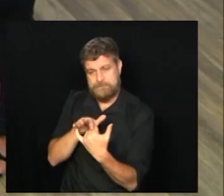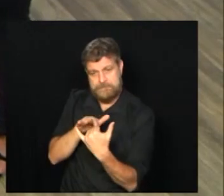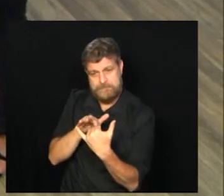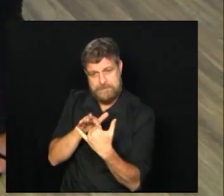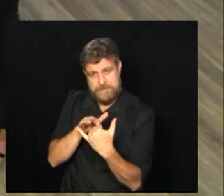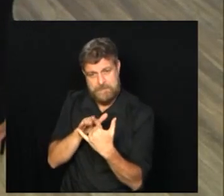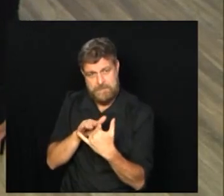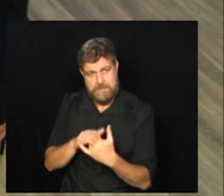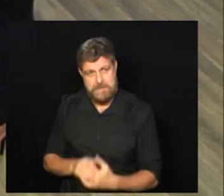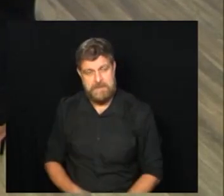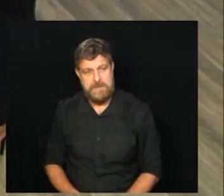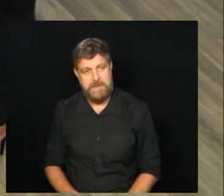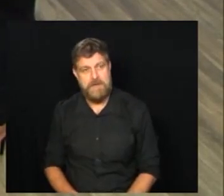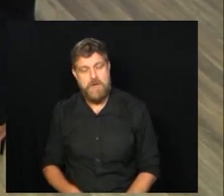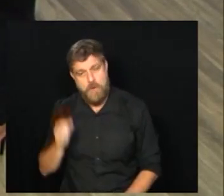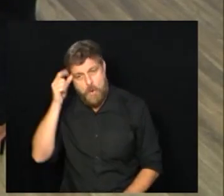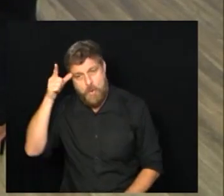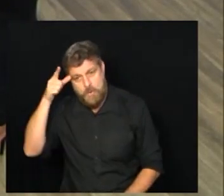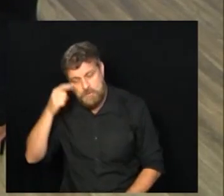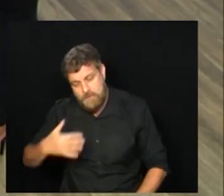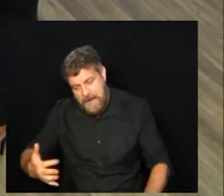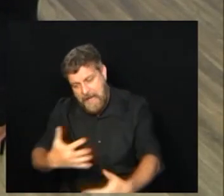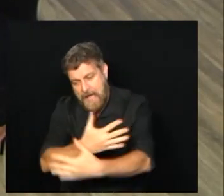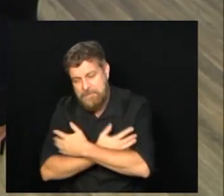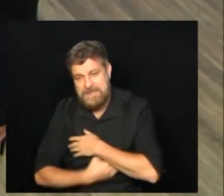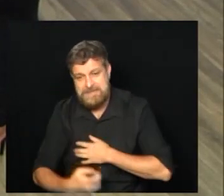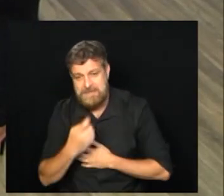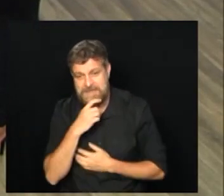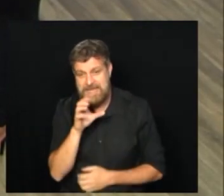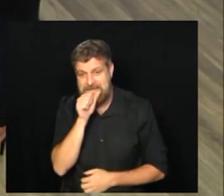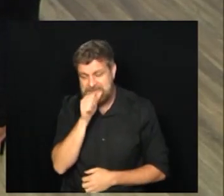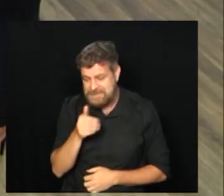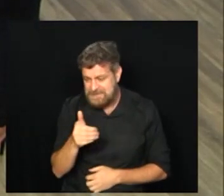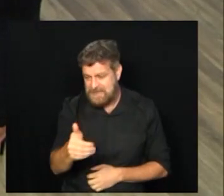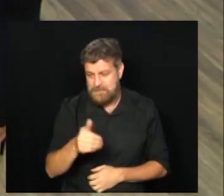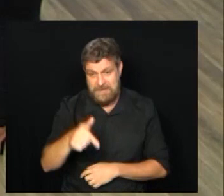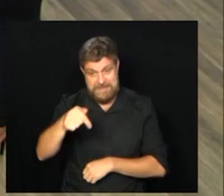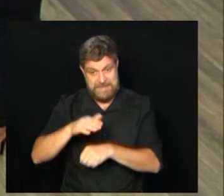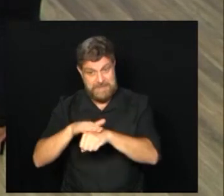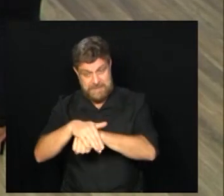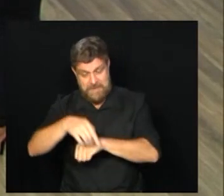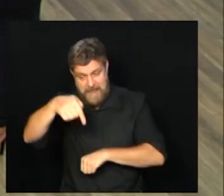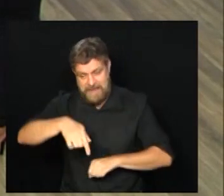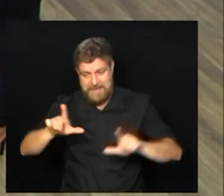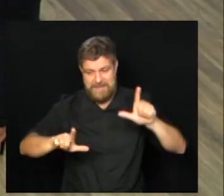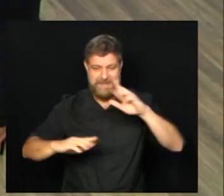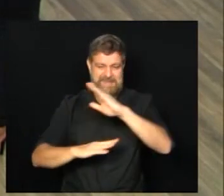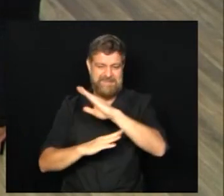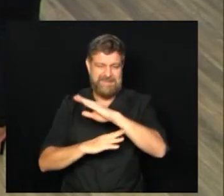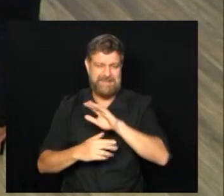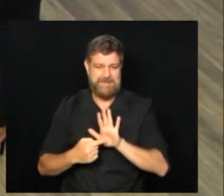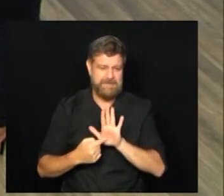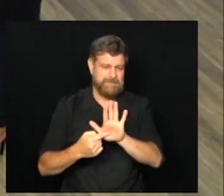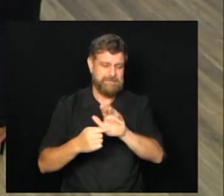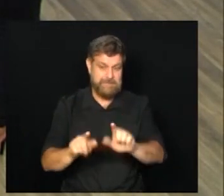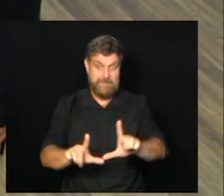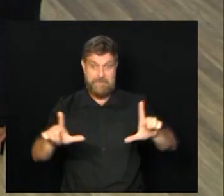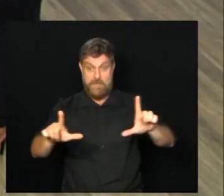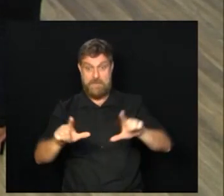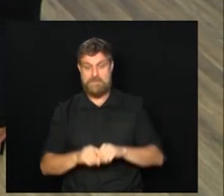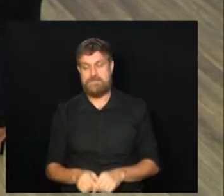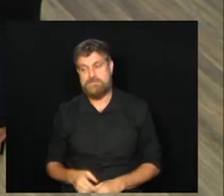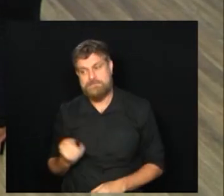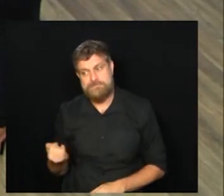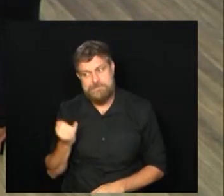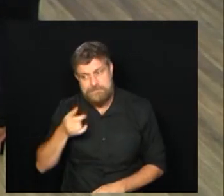Abraça Campinas, e no sábado às 7 horas da noite a apresentação da Orquestra Sinfônica aqui na TV Câmara Campinas, vale